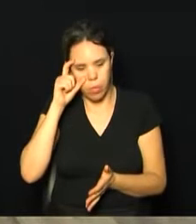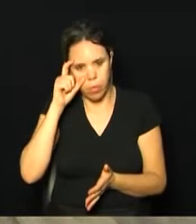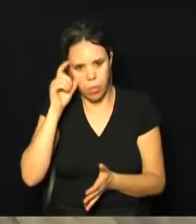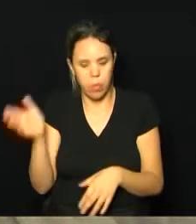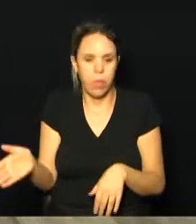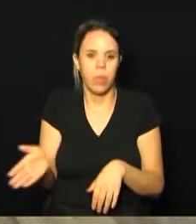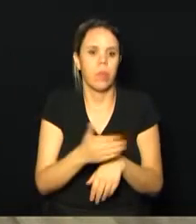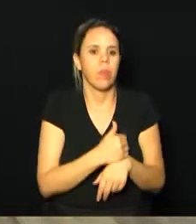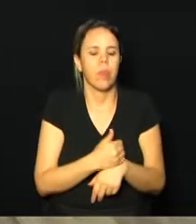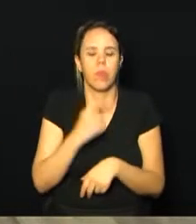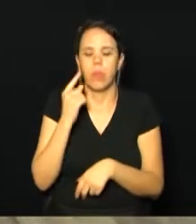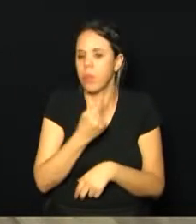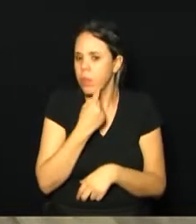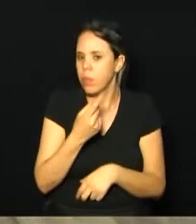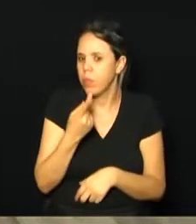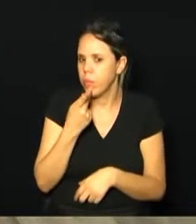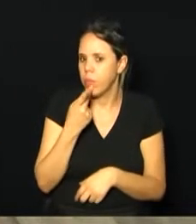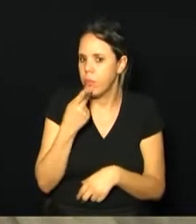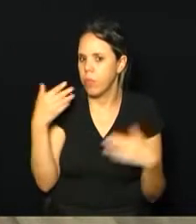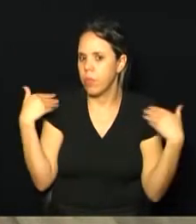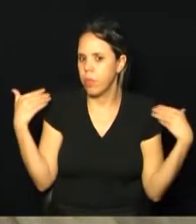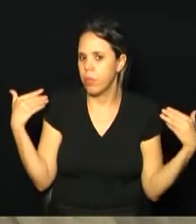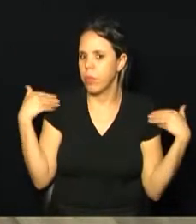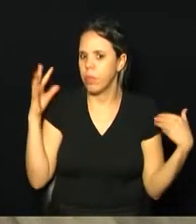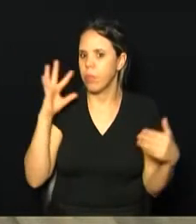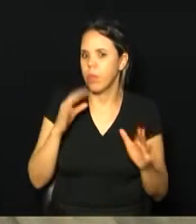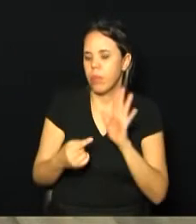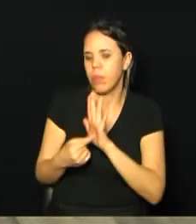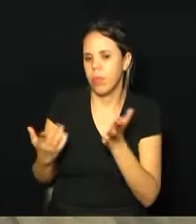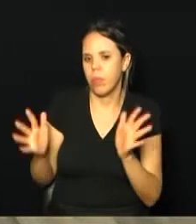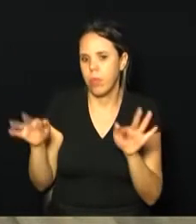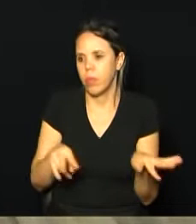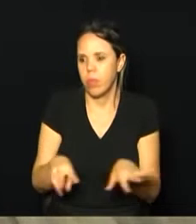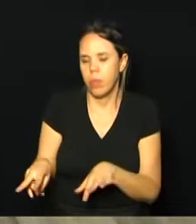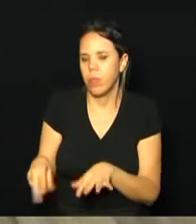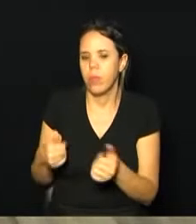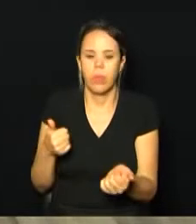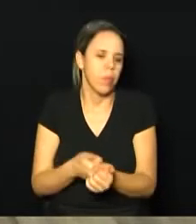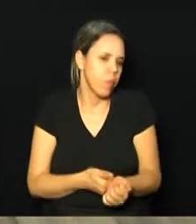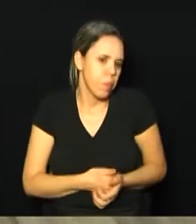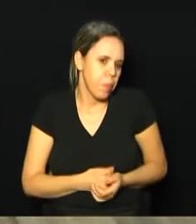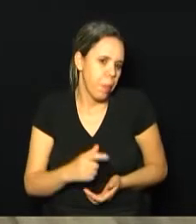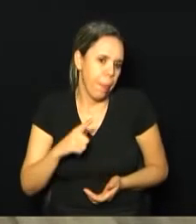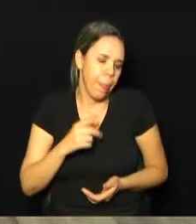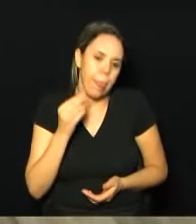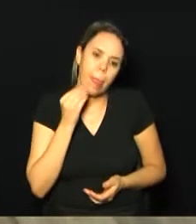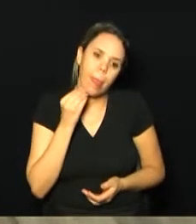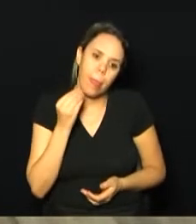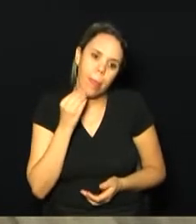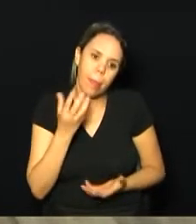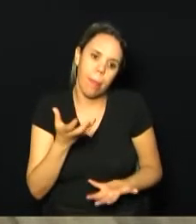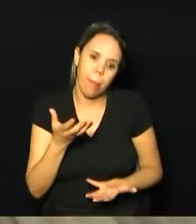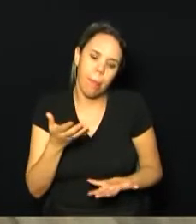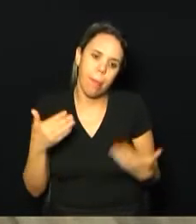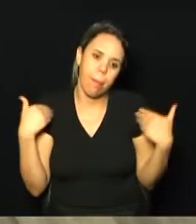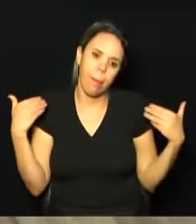mas antes a Mirna Abreu traz um passeio muito bacana, até porque fim de semana está chegando e tem oportunidade para quem quer andar